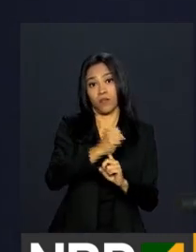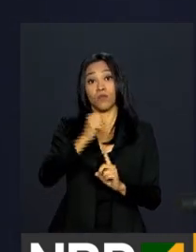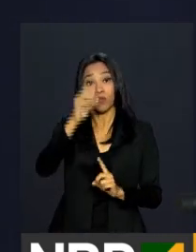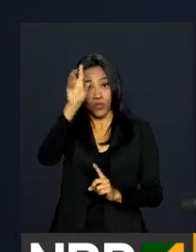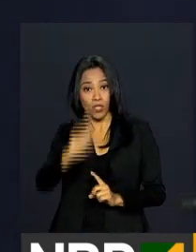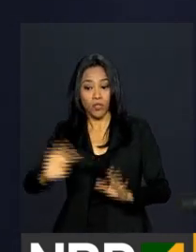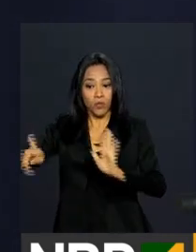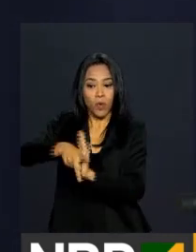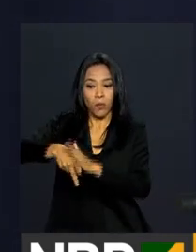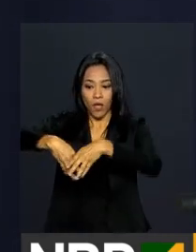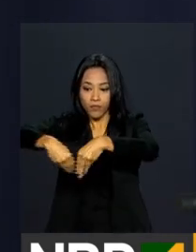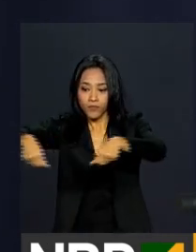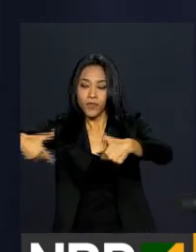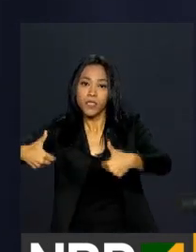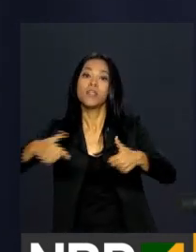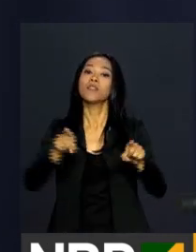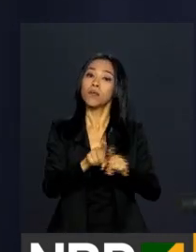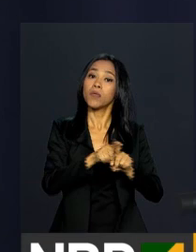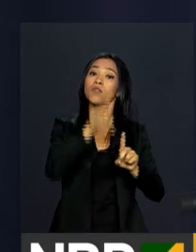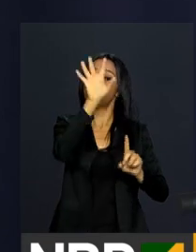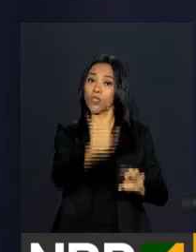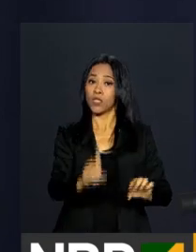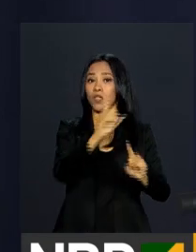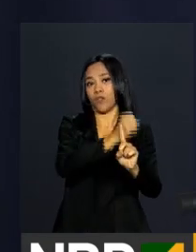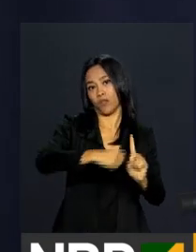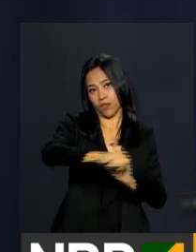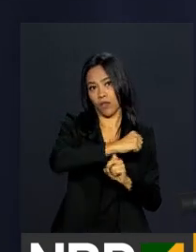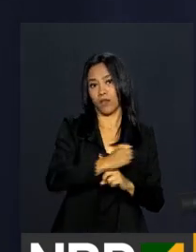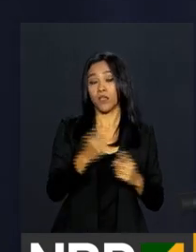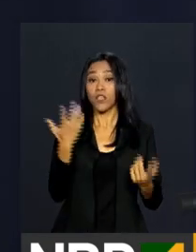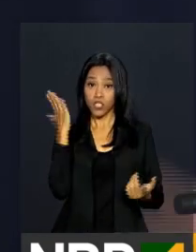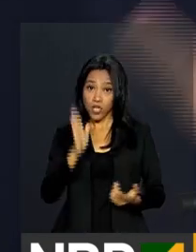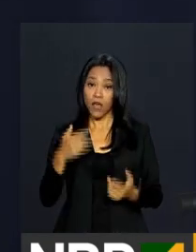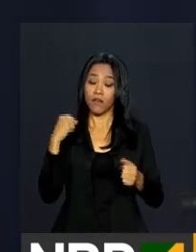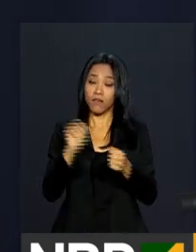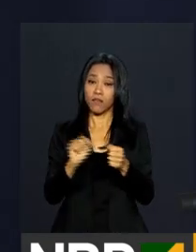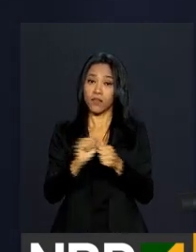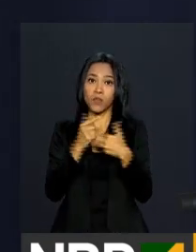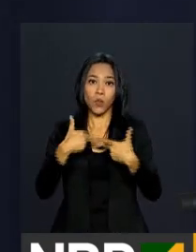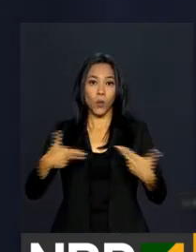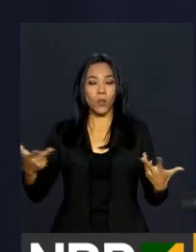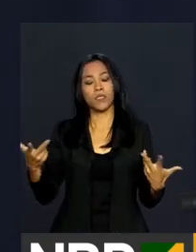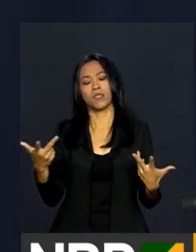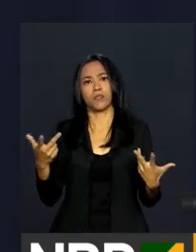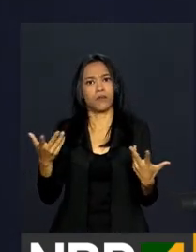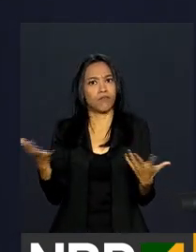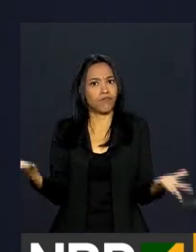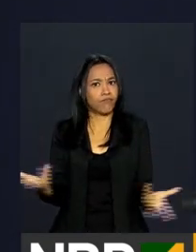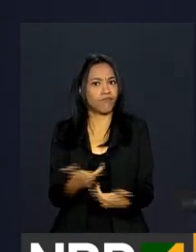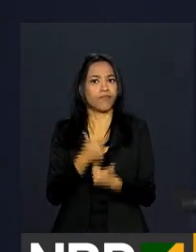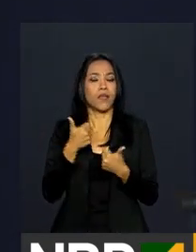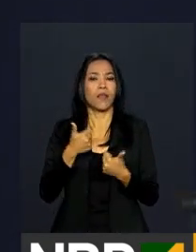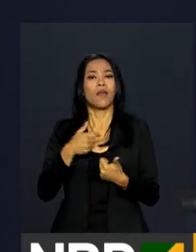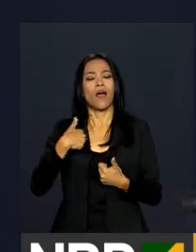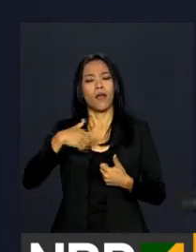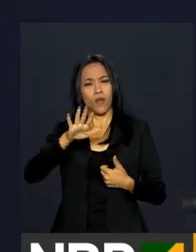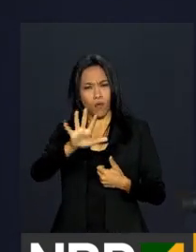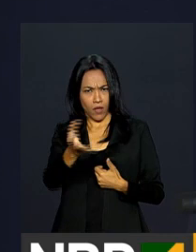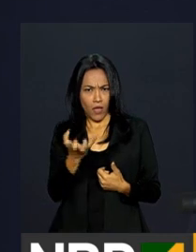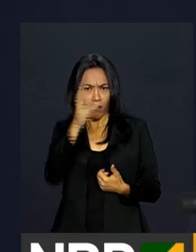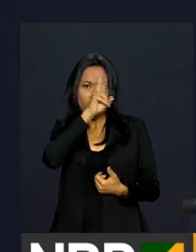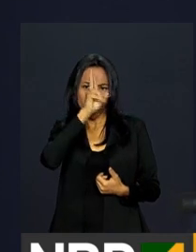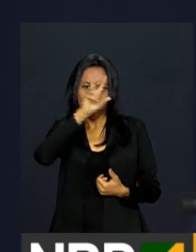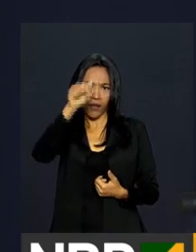direitos sociais, nós também promovemos feitos extraordinários. Aliás, eu quero lembrar aqui uma coisa que o Nizam Guanais